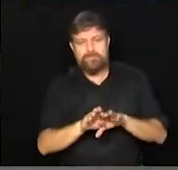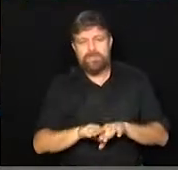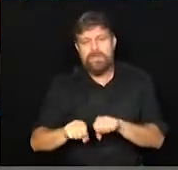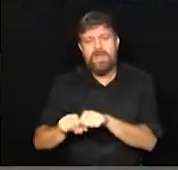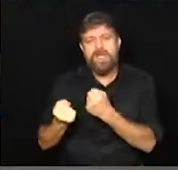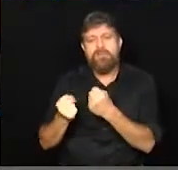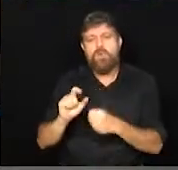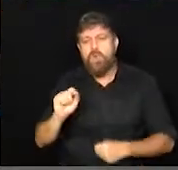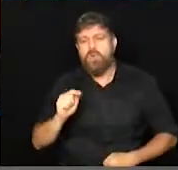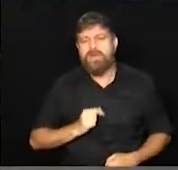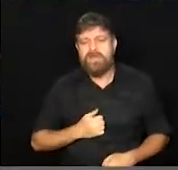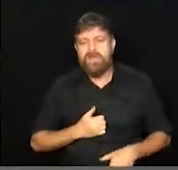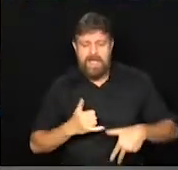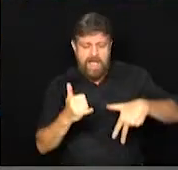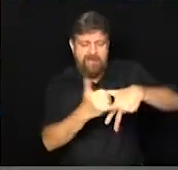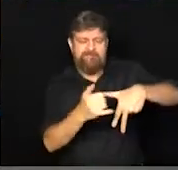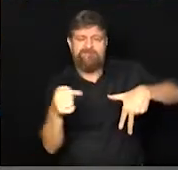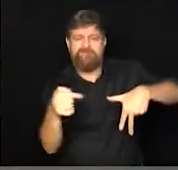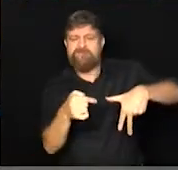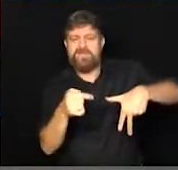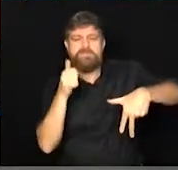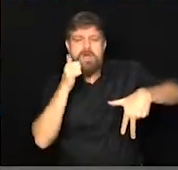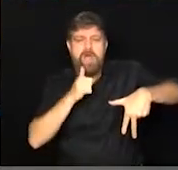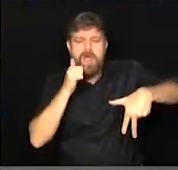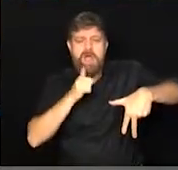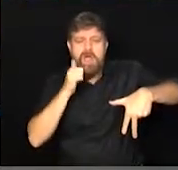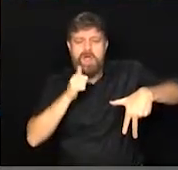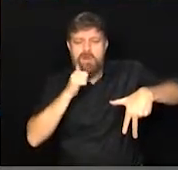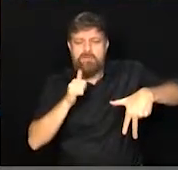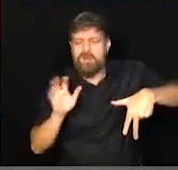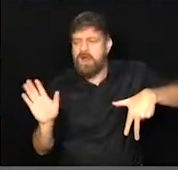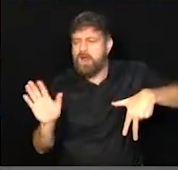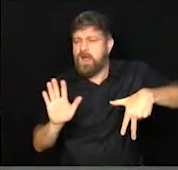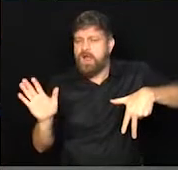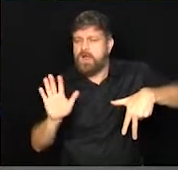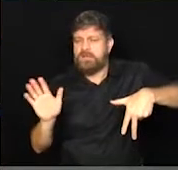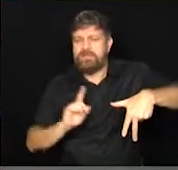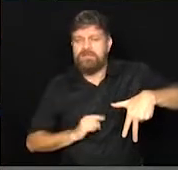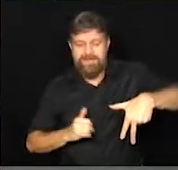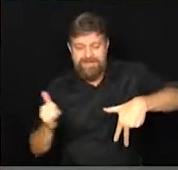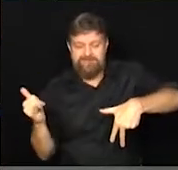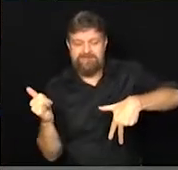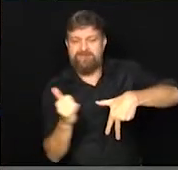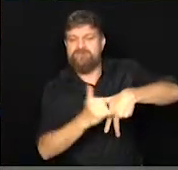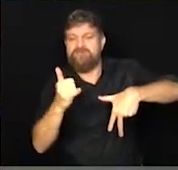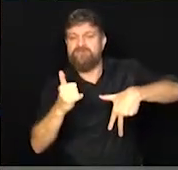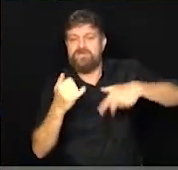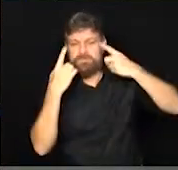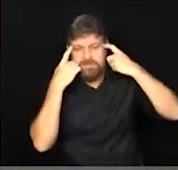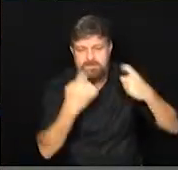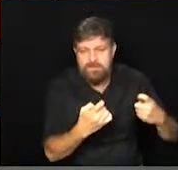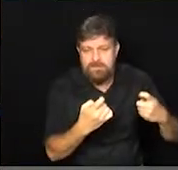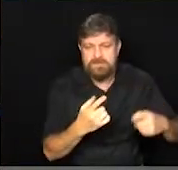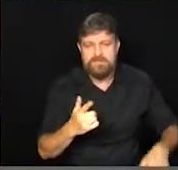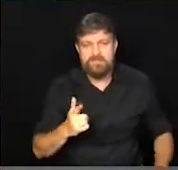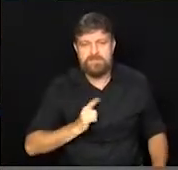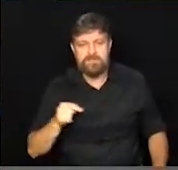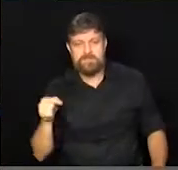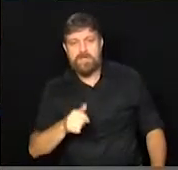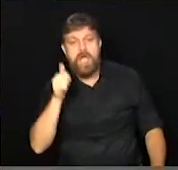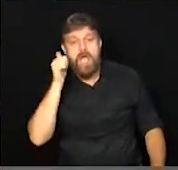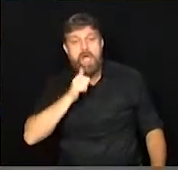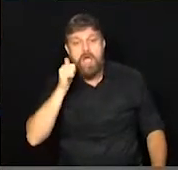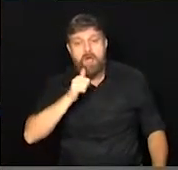ideia da vitimização da mulher. Então, hoje a gente não se fala mais em vítima de violência, a gente fala de mulheres